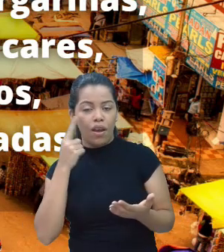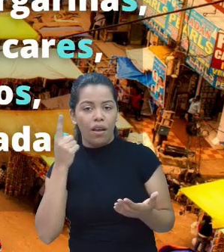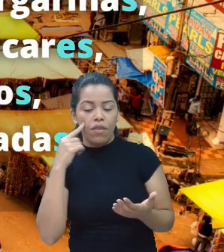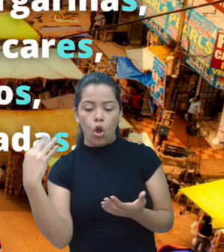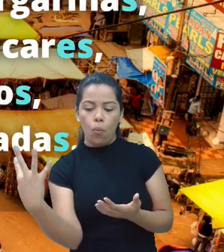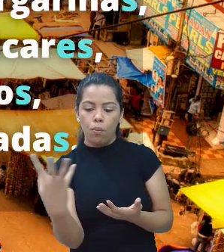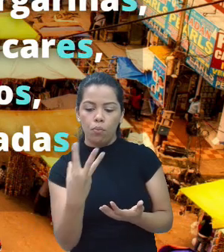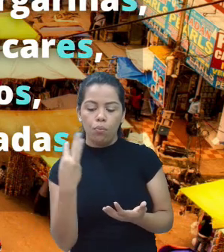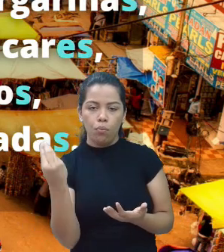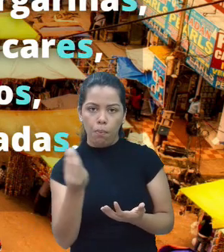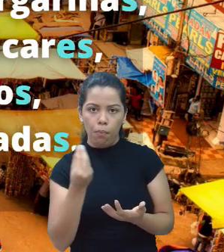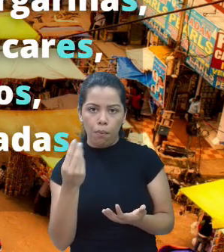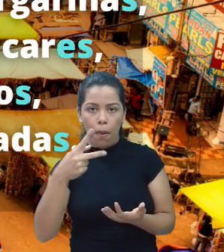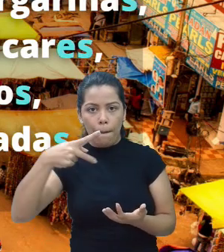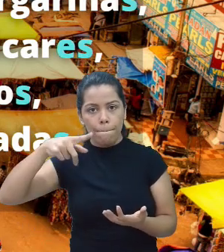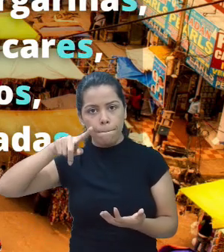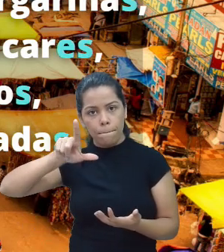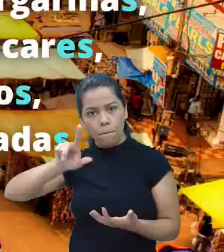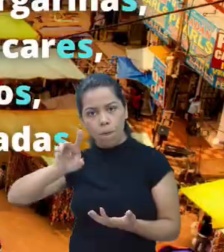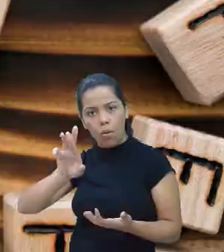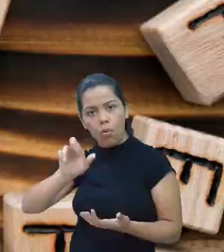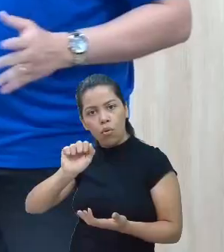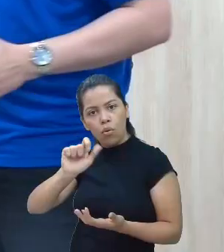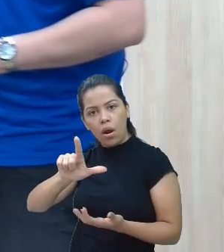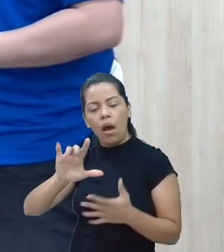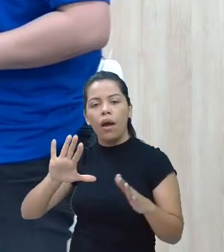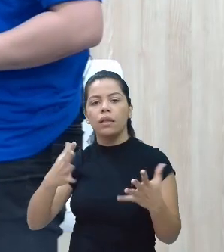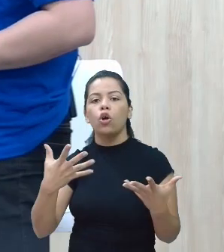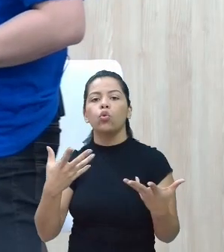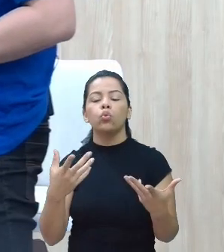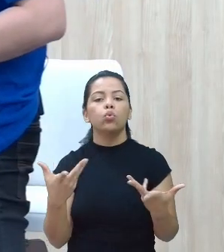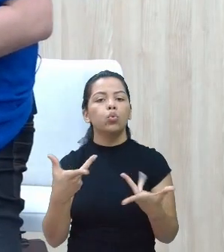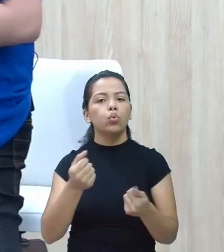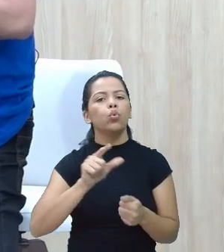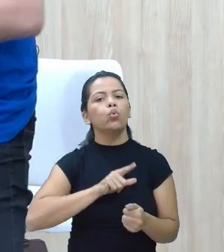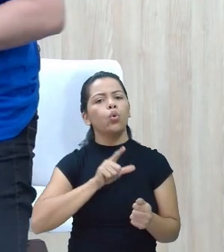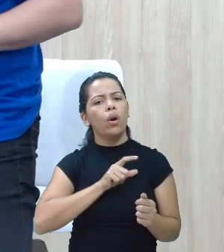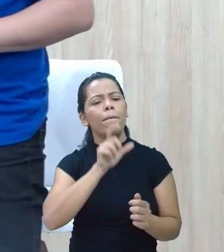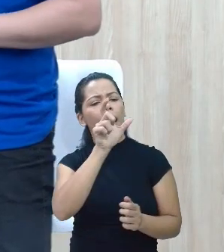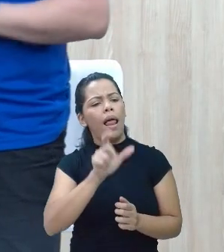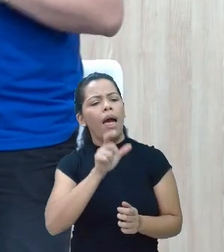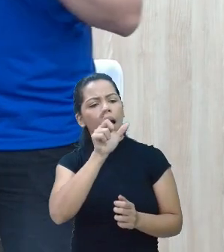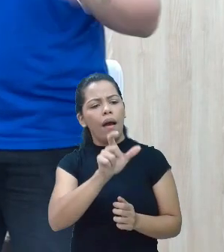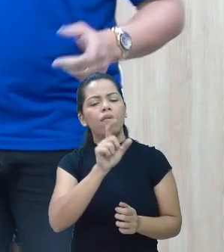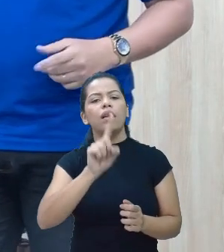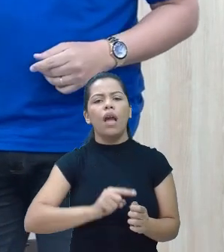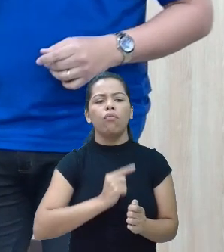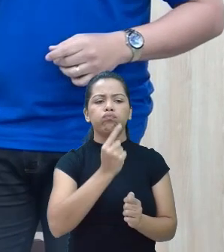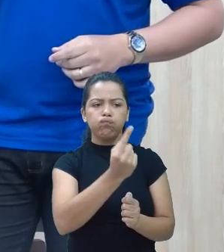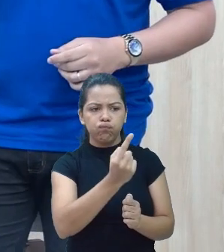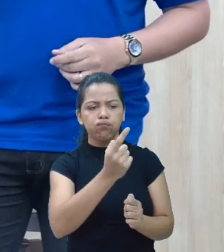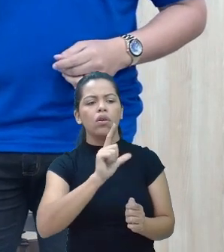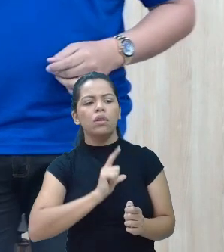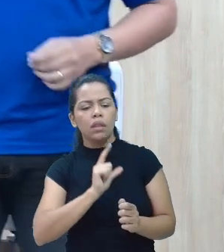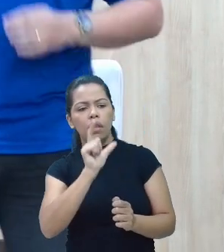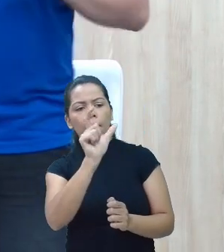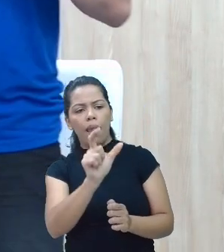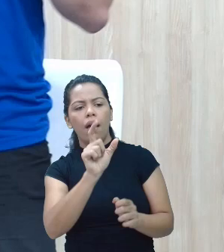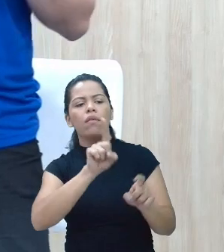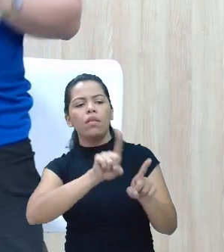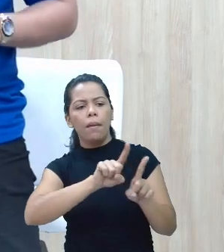presta aí bem atenção, tá certo? Então, tudo que tem singular também tem plural, e é sobre esse assunto que eu venho para a gente finalizar a aula de